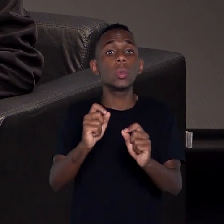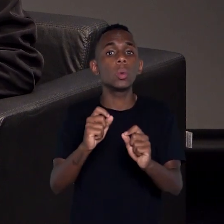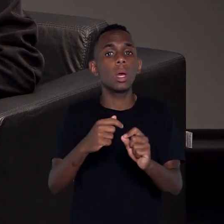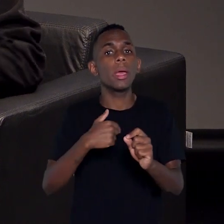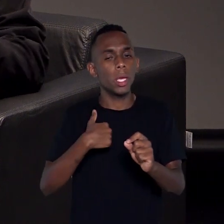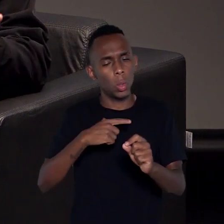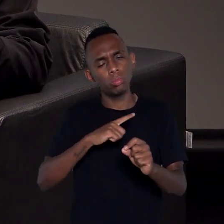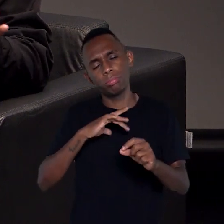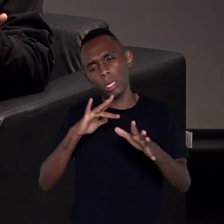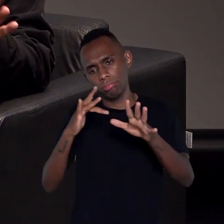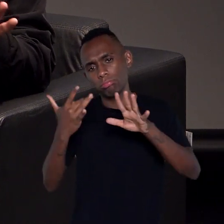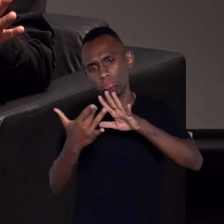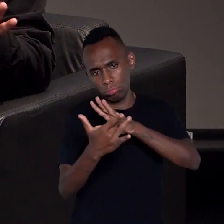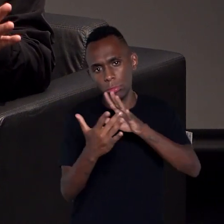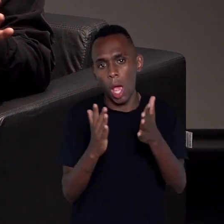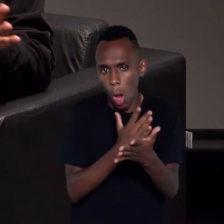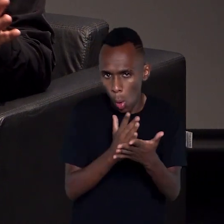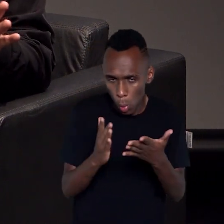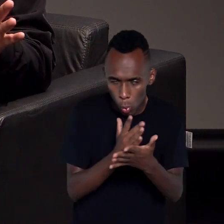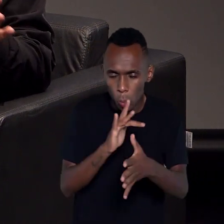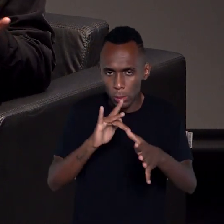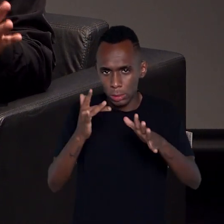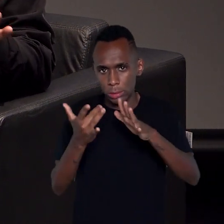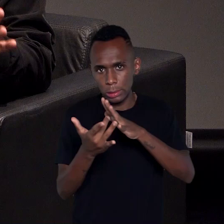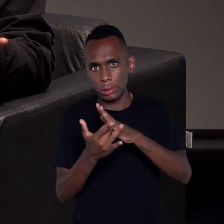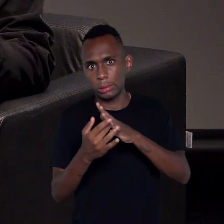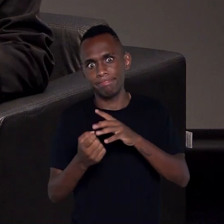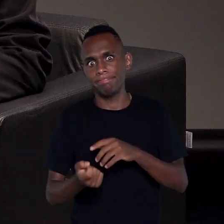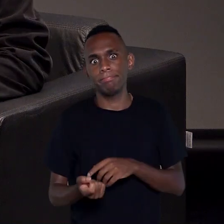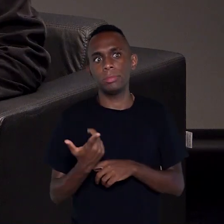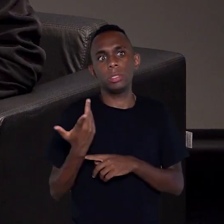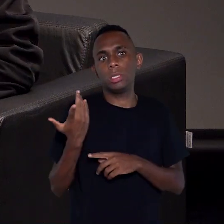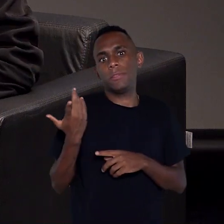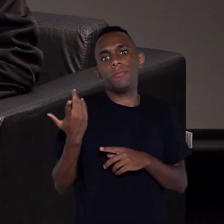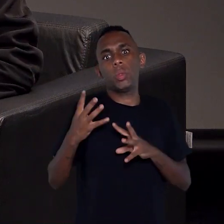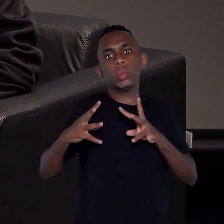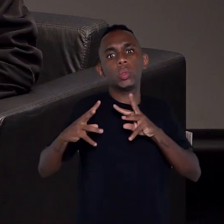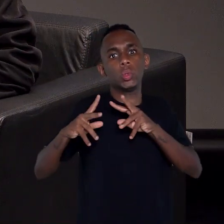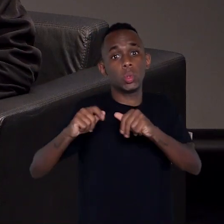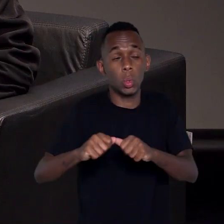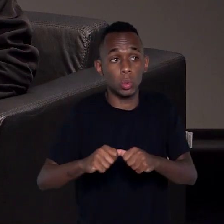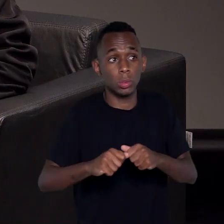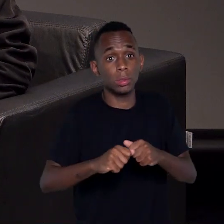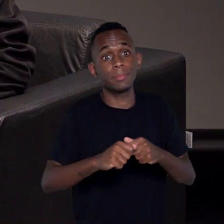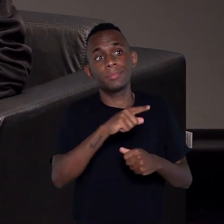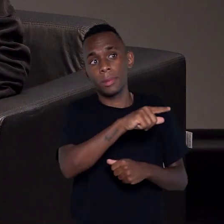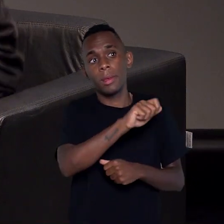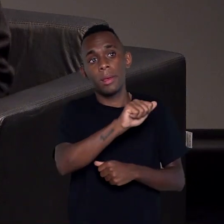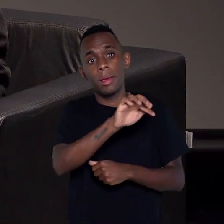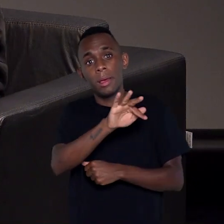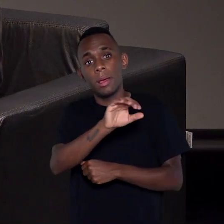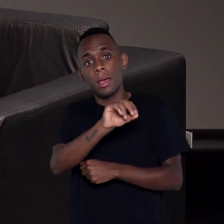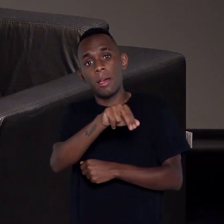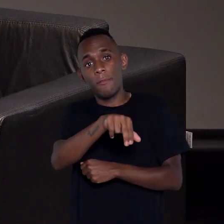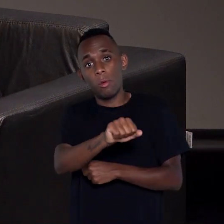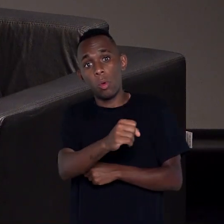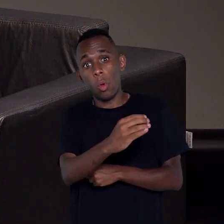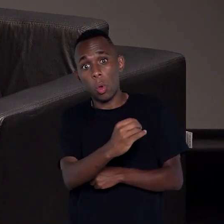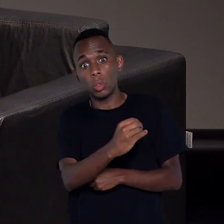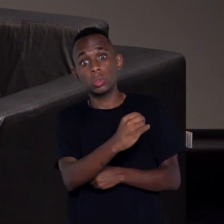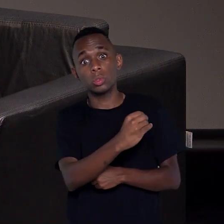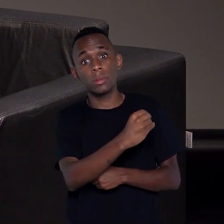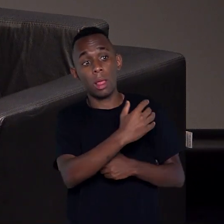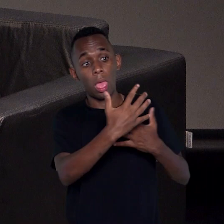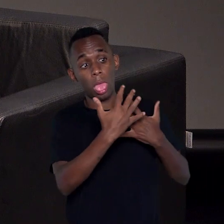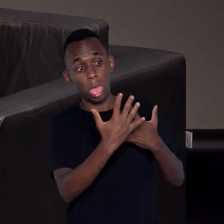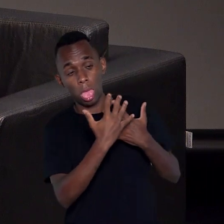Eu mantenho redes sociais, algumas, porque não seria impossível manter todas, embora o Afonso fique me atormentando